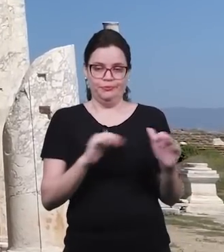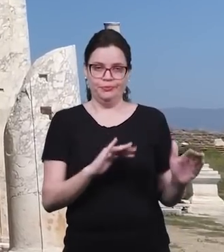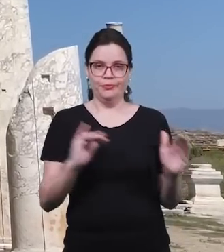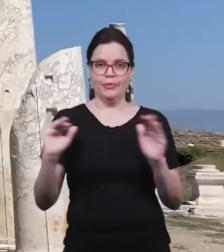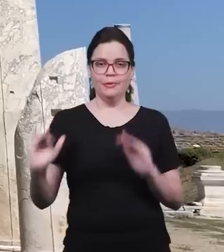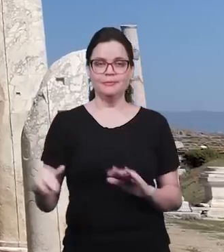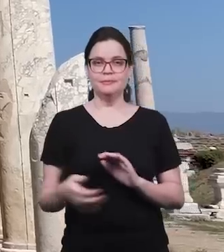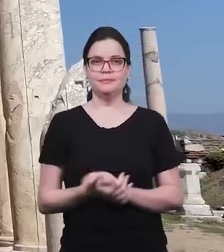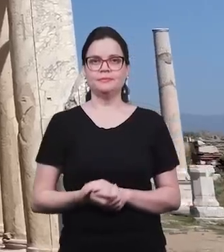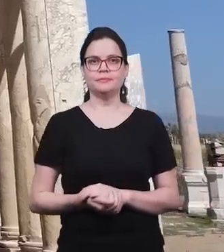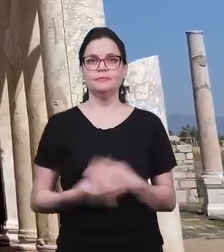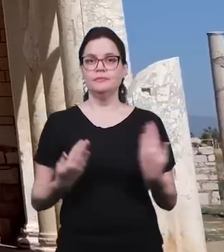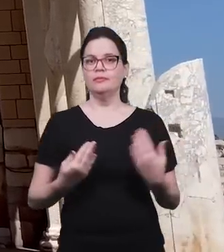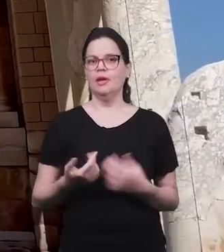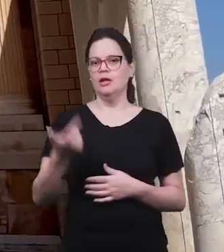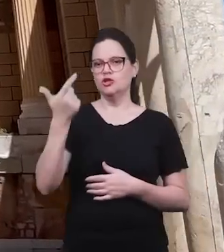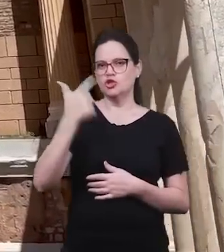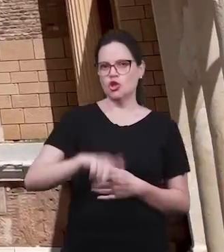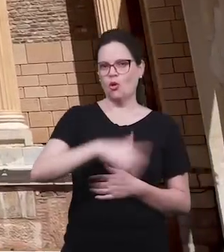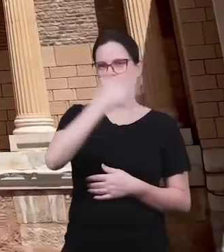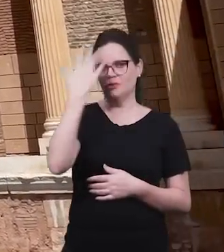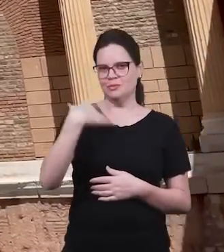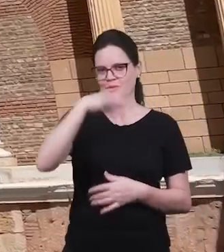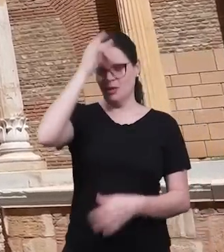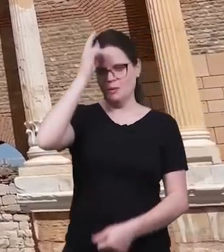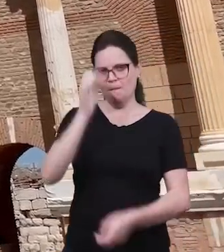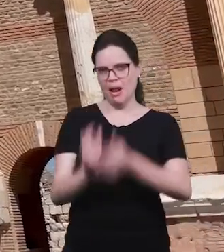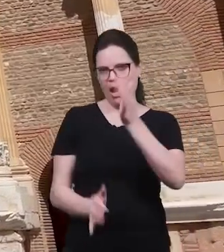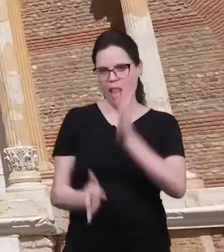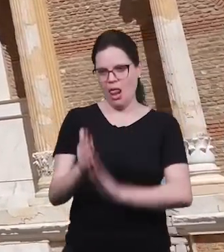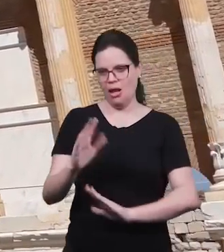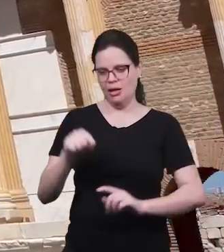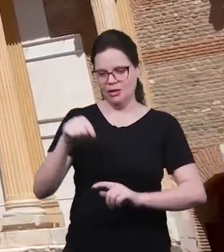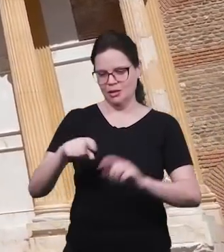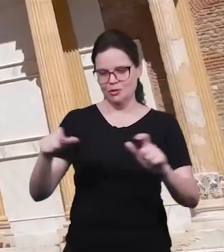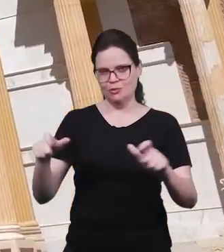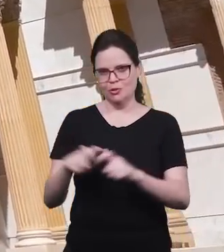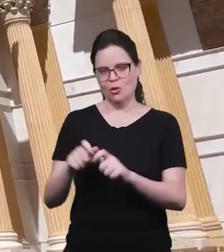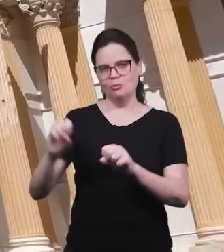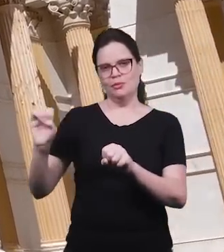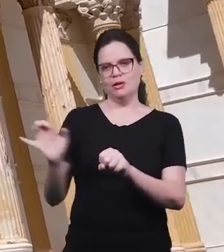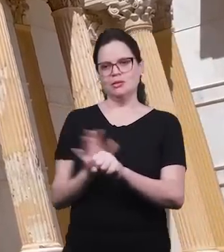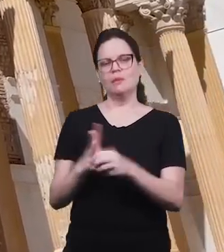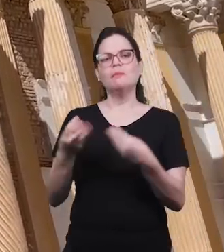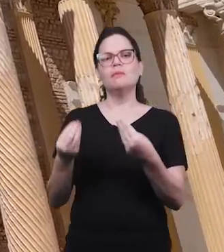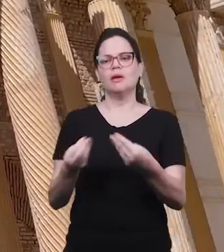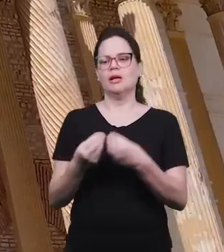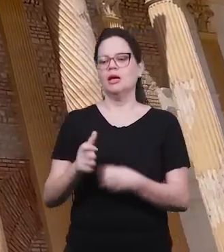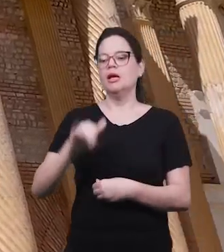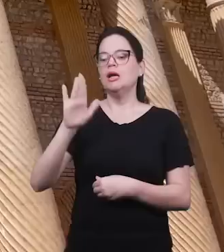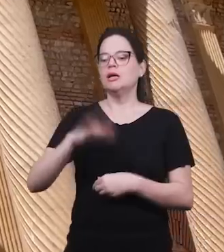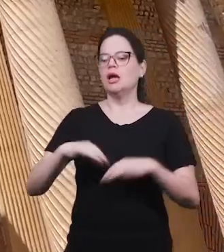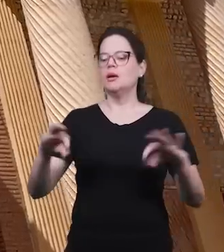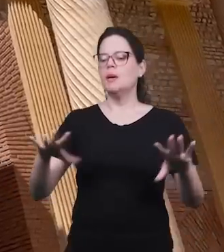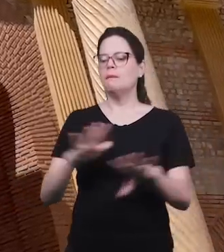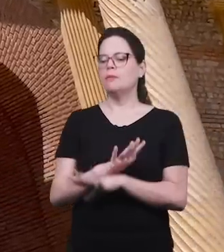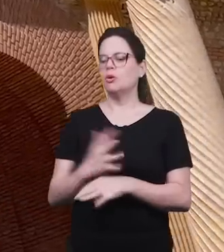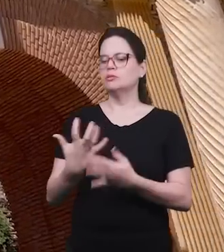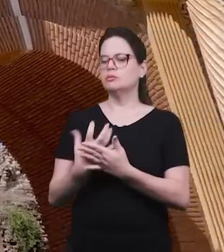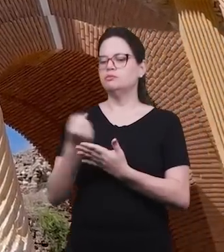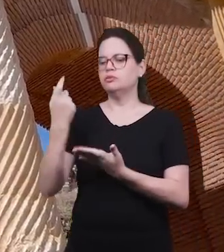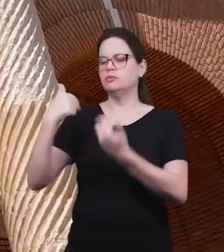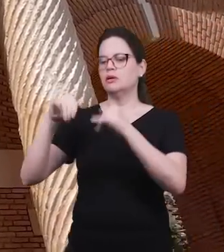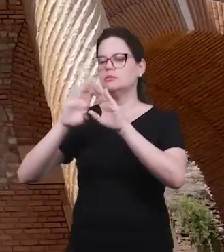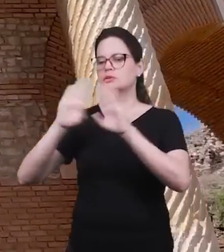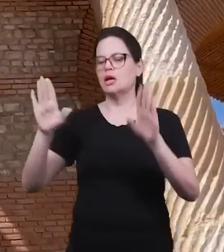vejam só, então esse derramamento vai decidir duas coisas. A igreja que vai embora é a que vai ficar. Os